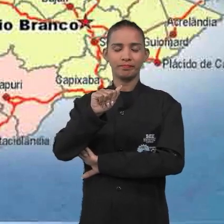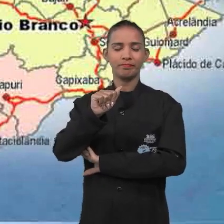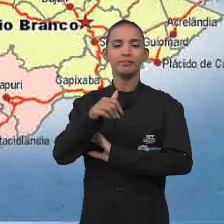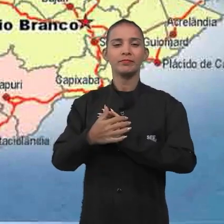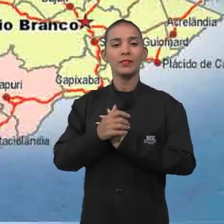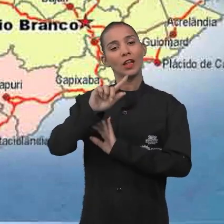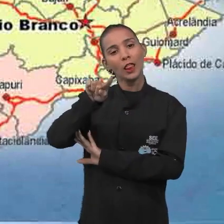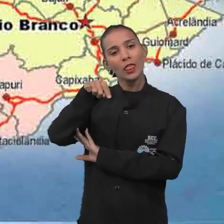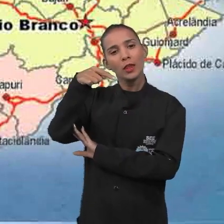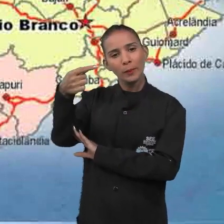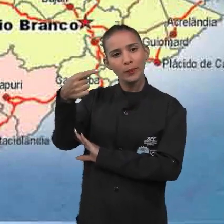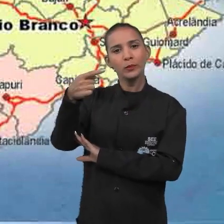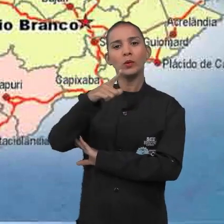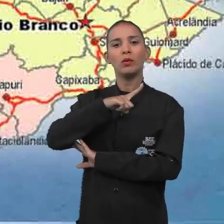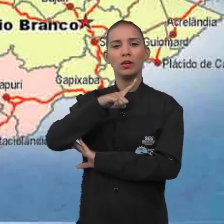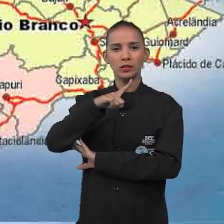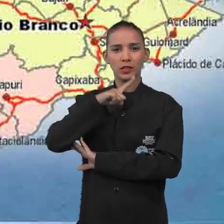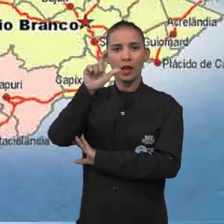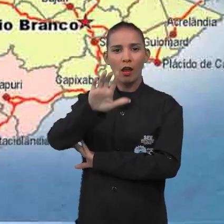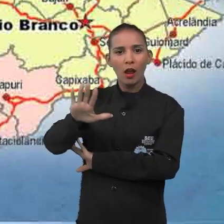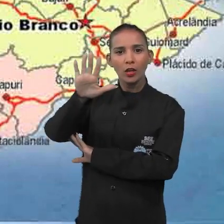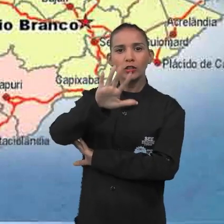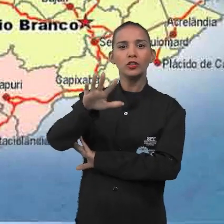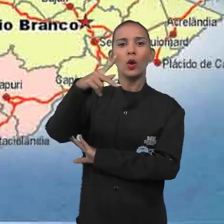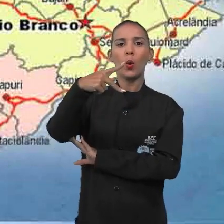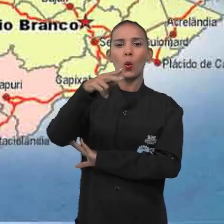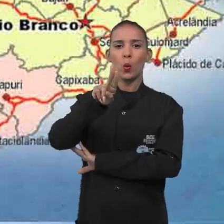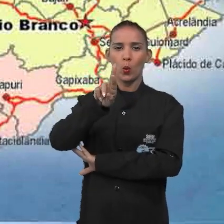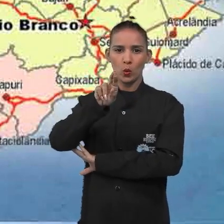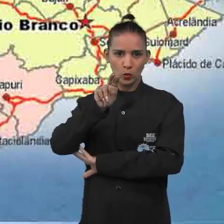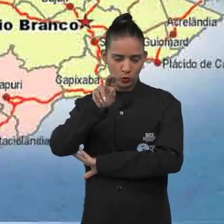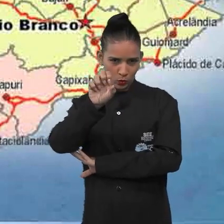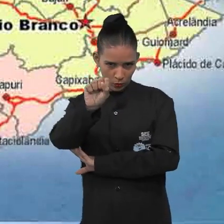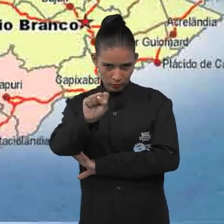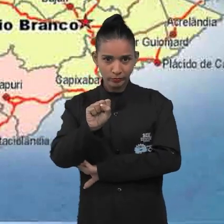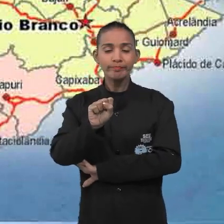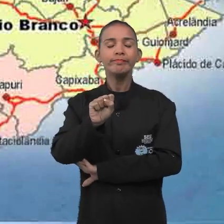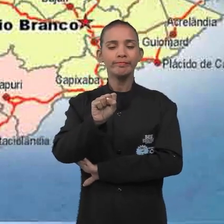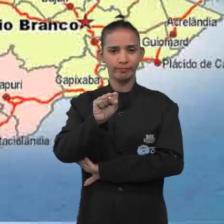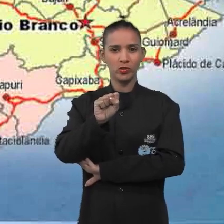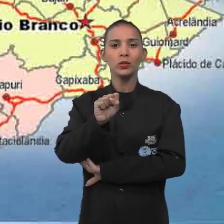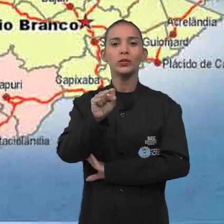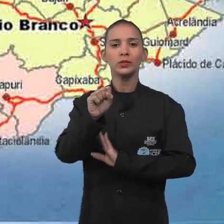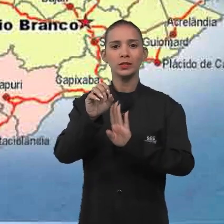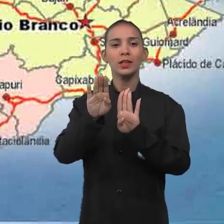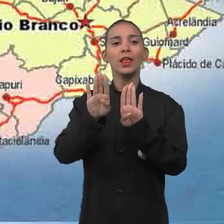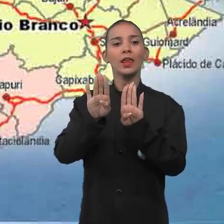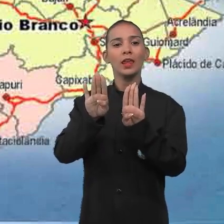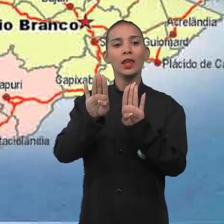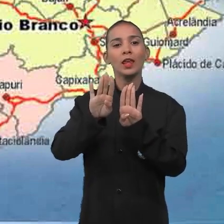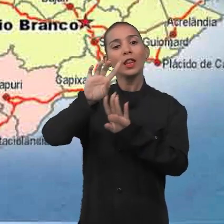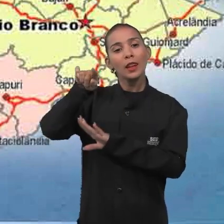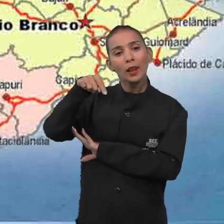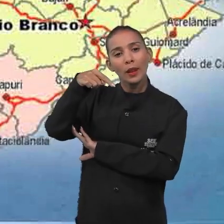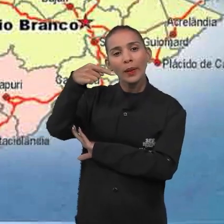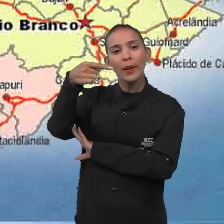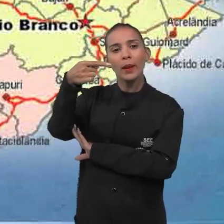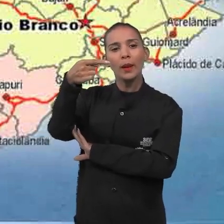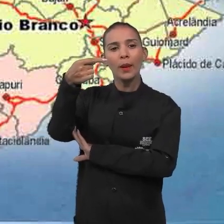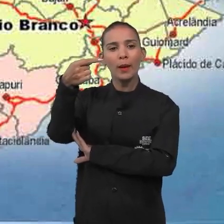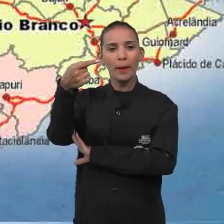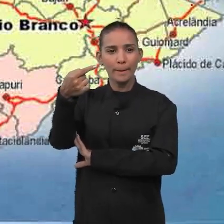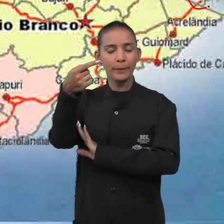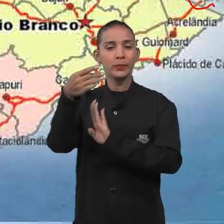aqui a regional do Purus, seguido então da regional, tá, pessoal? Seguindo então